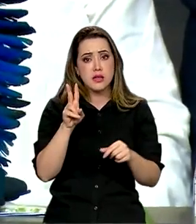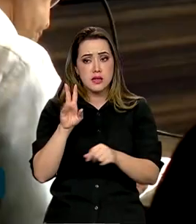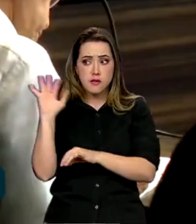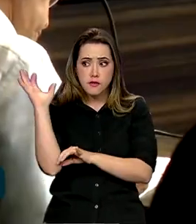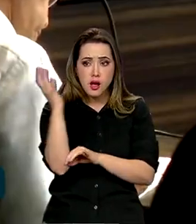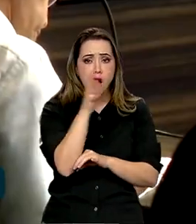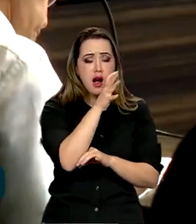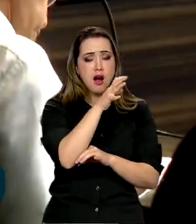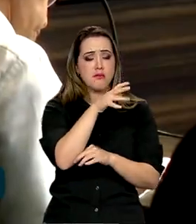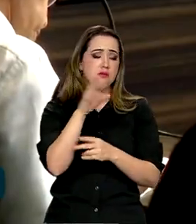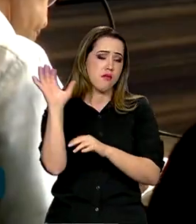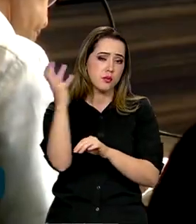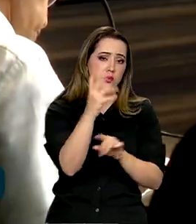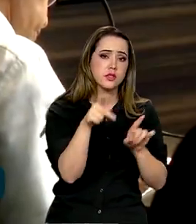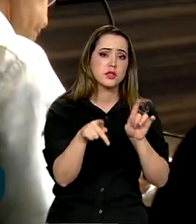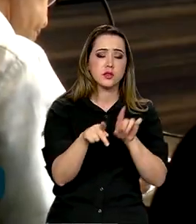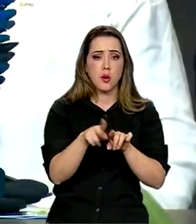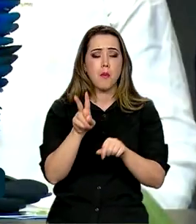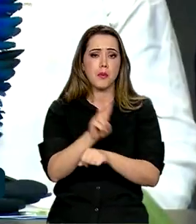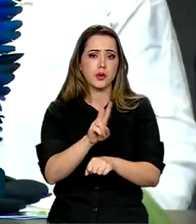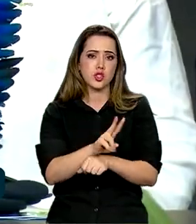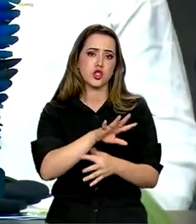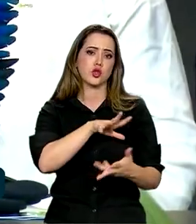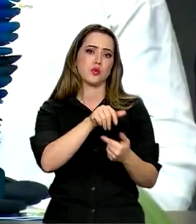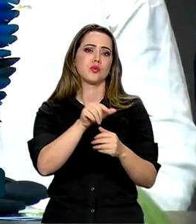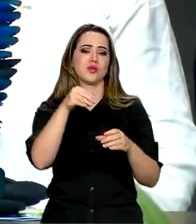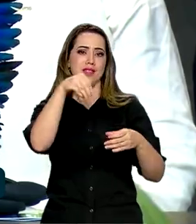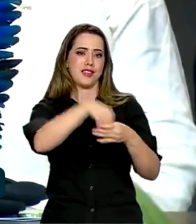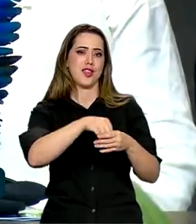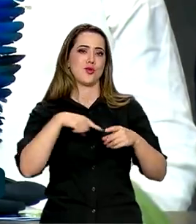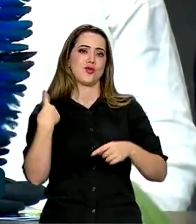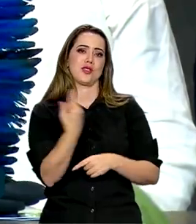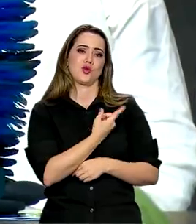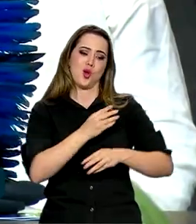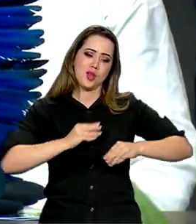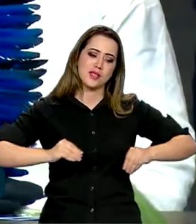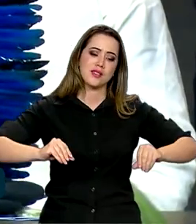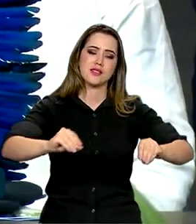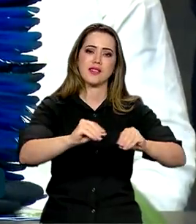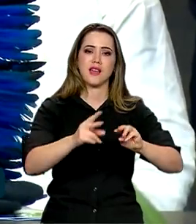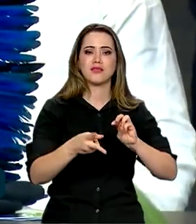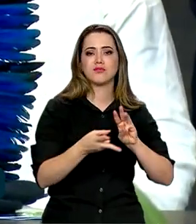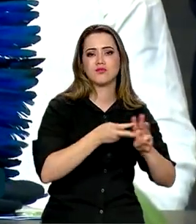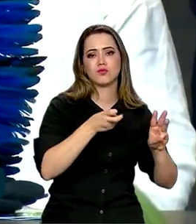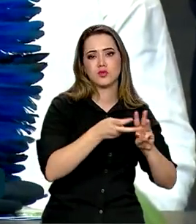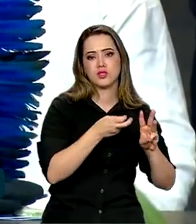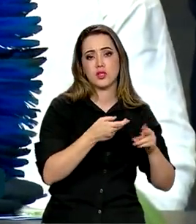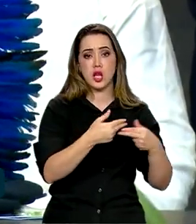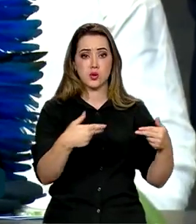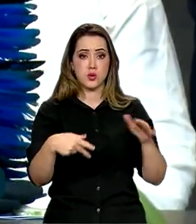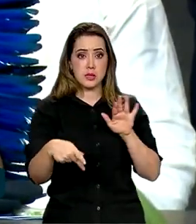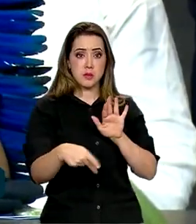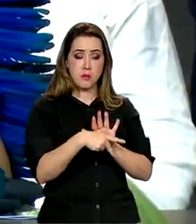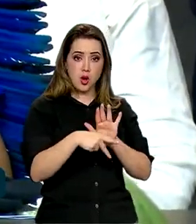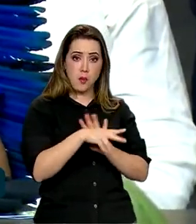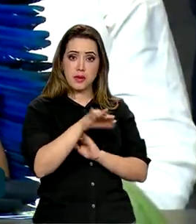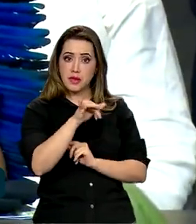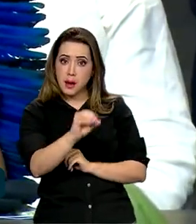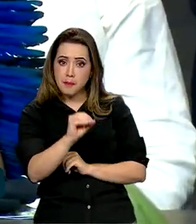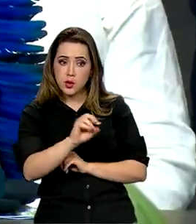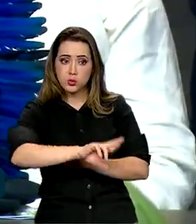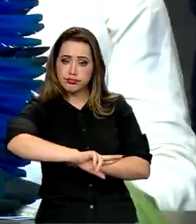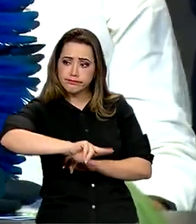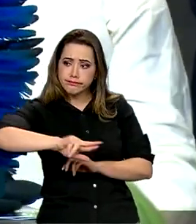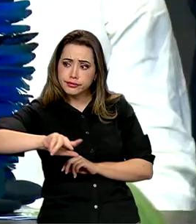está dentro dos territórios indígenas. Os produtos da sociobiodiversidade precisam ser também